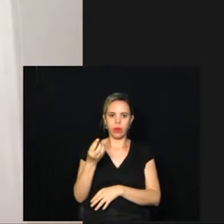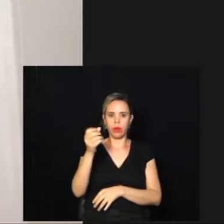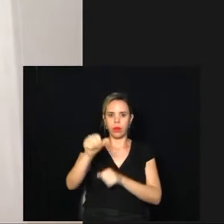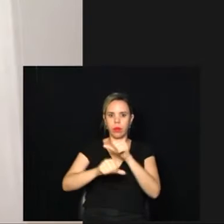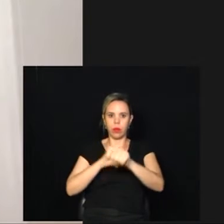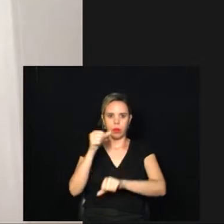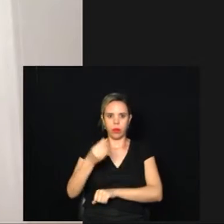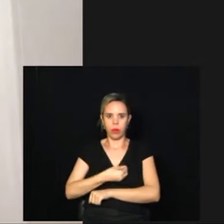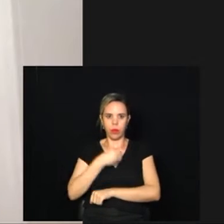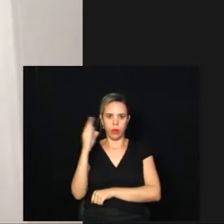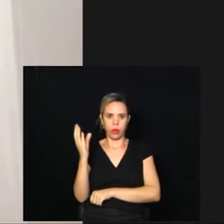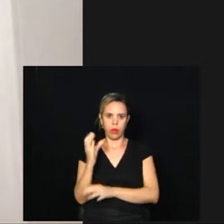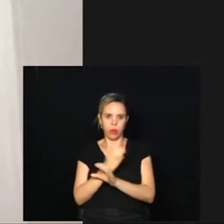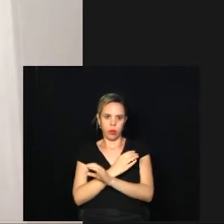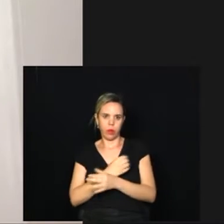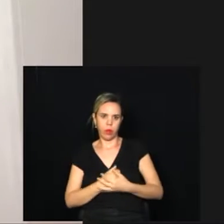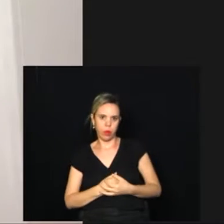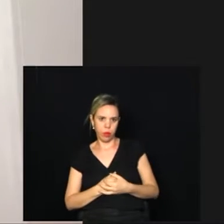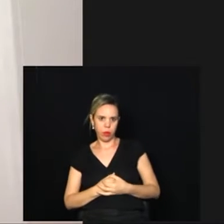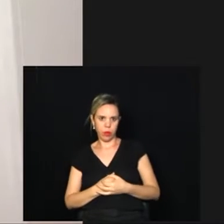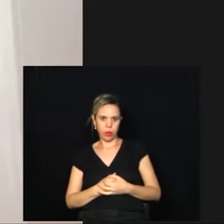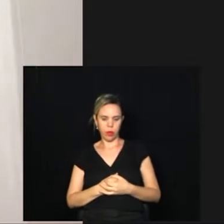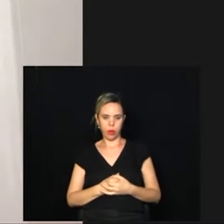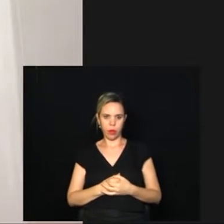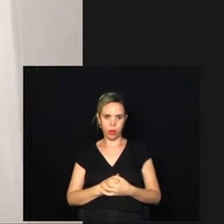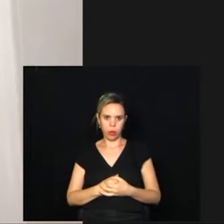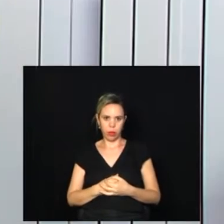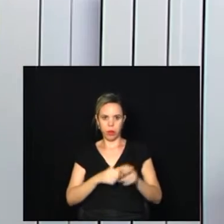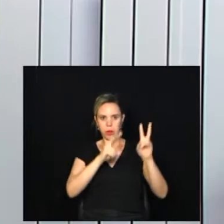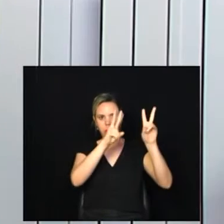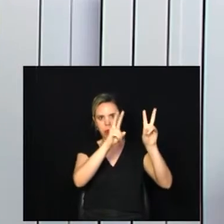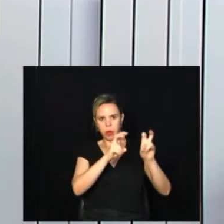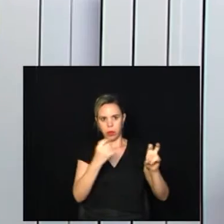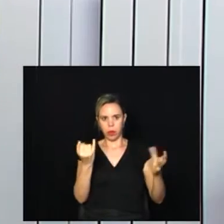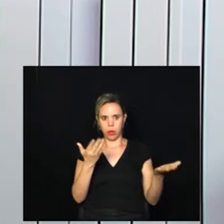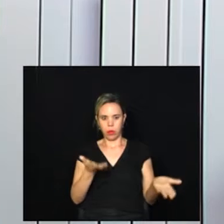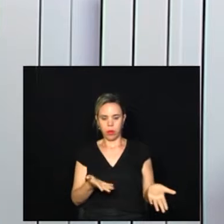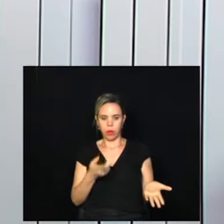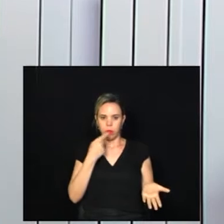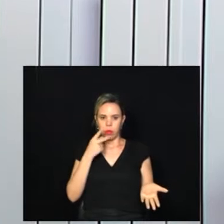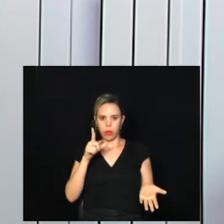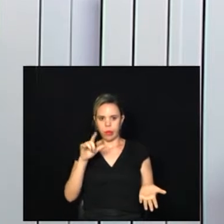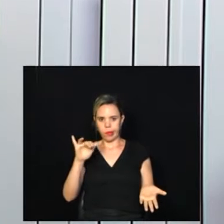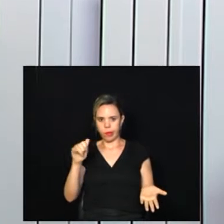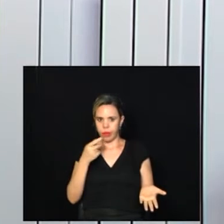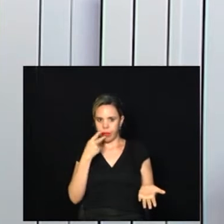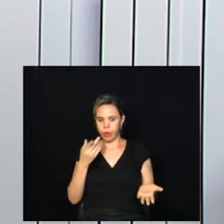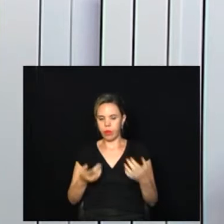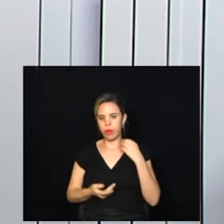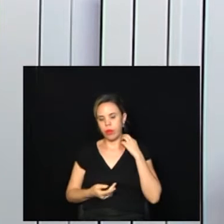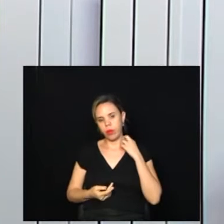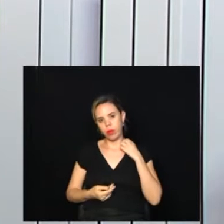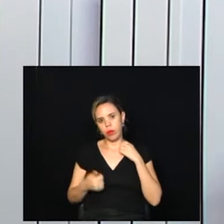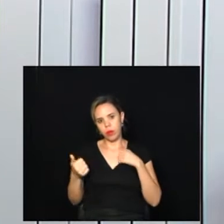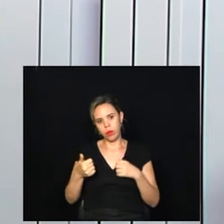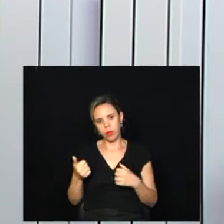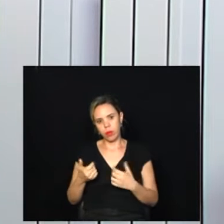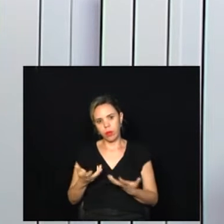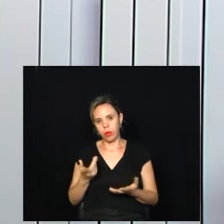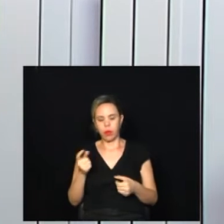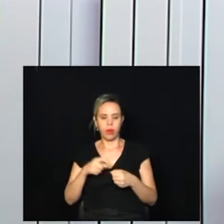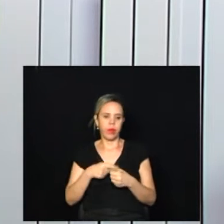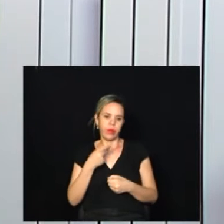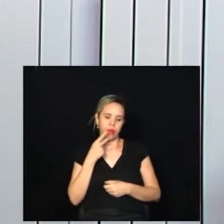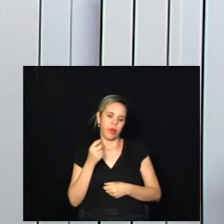vida completamente. Bom, muitos assuntos importantes, então, que ali já abordou. O primeiro que eu queria